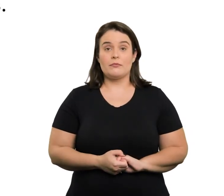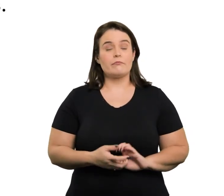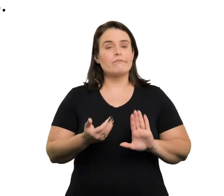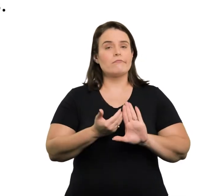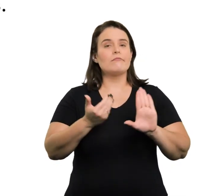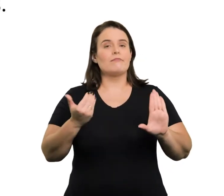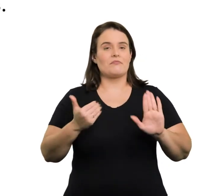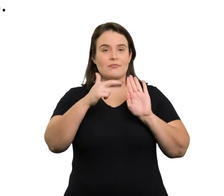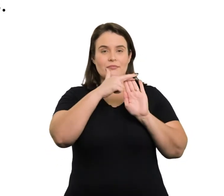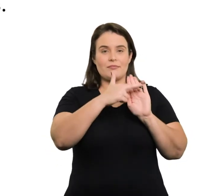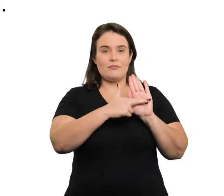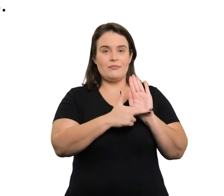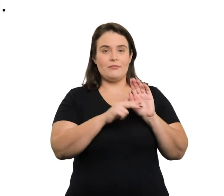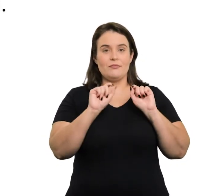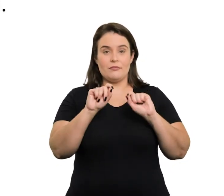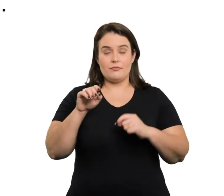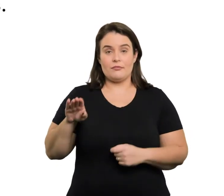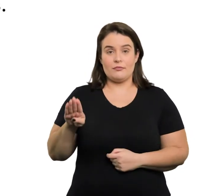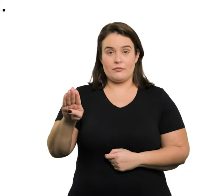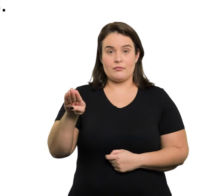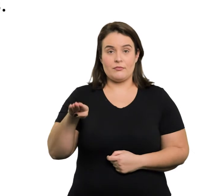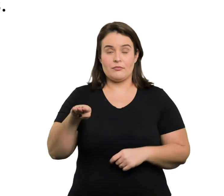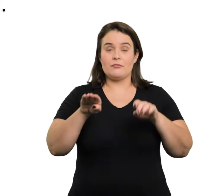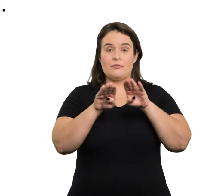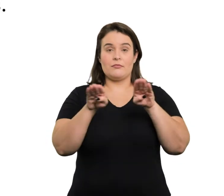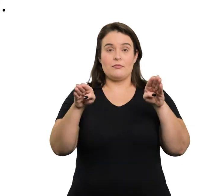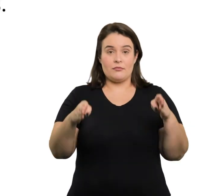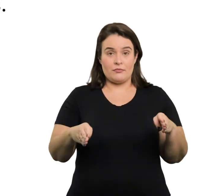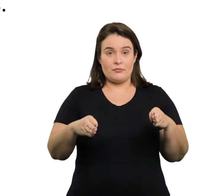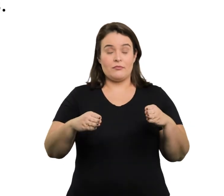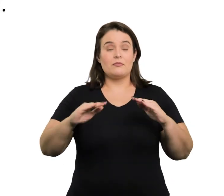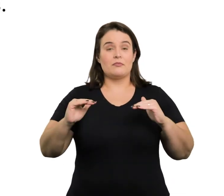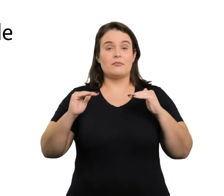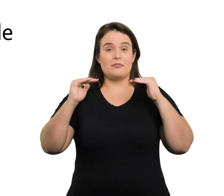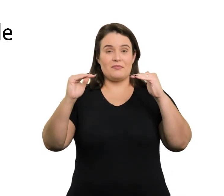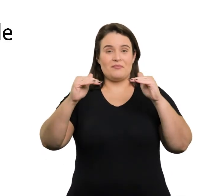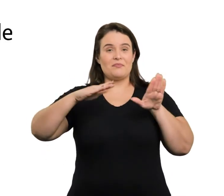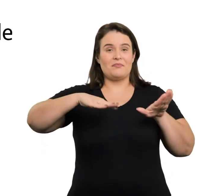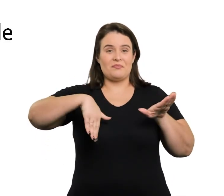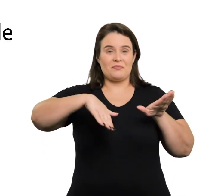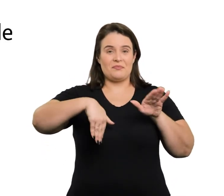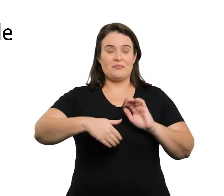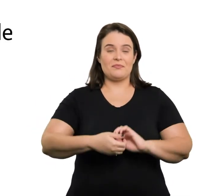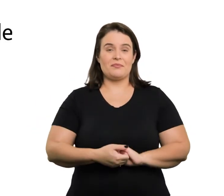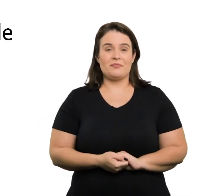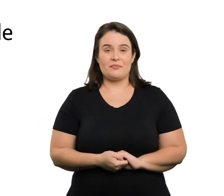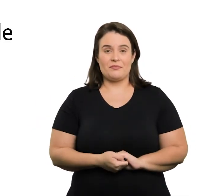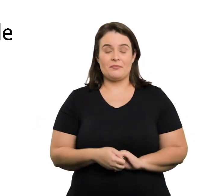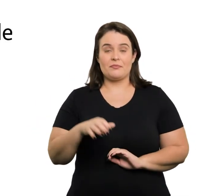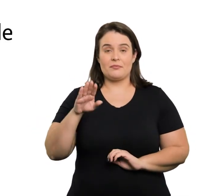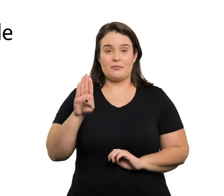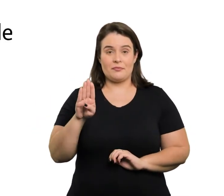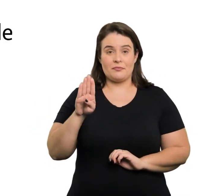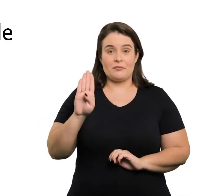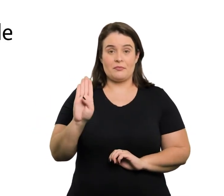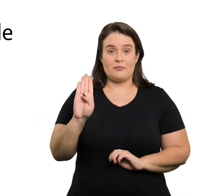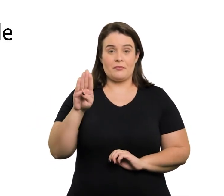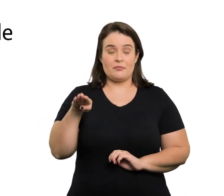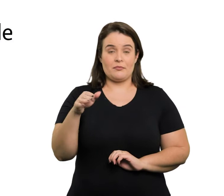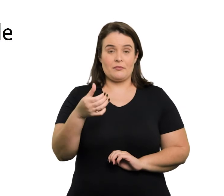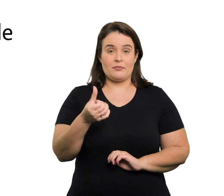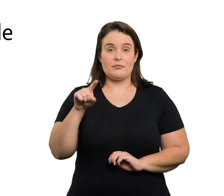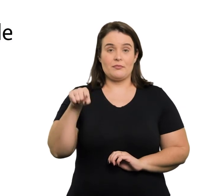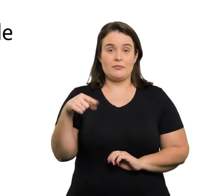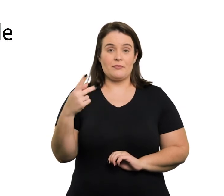excetuam-se deste requisito as rampas na plateia, palcos e praias. Em rampas com inclinação entre